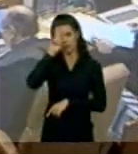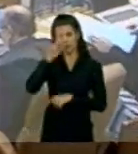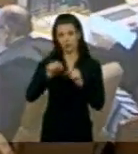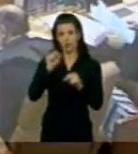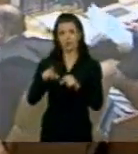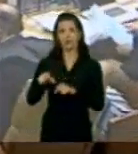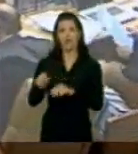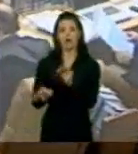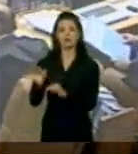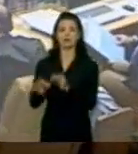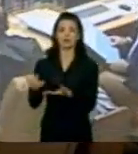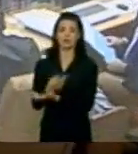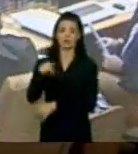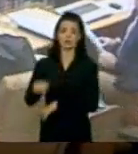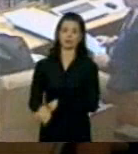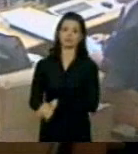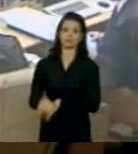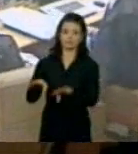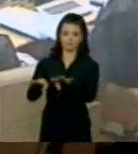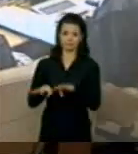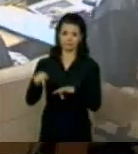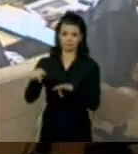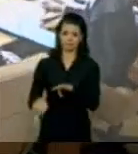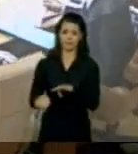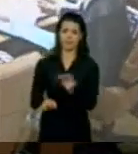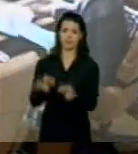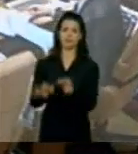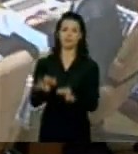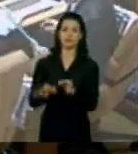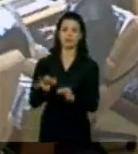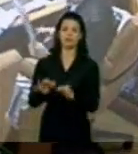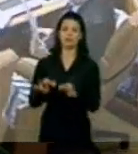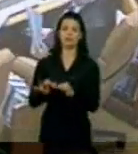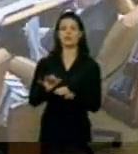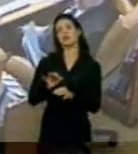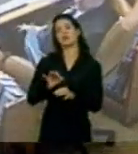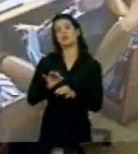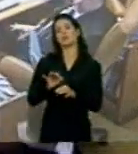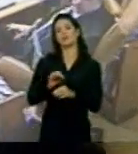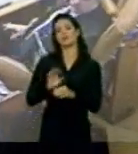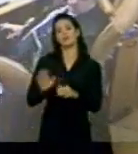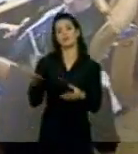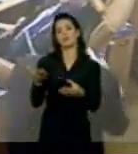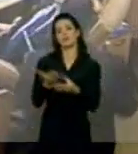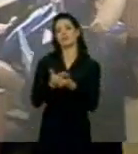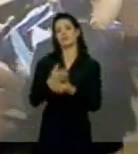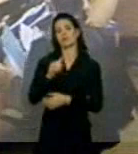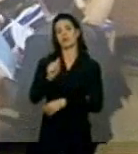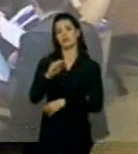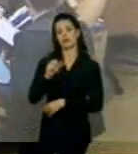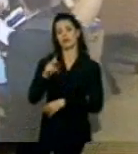foi proferida neste plenário, quando do julgamento da ação cautelar 4070,